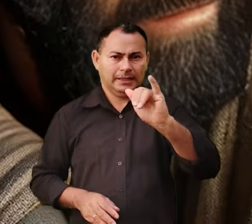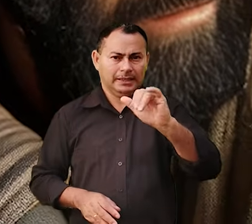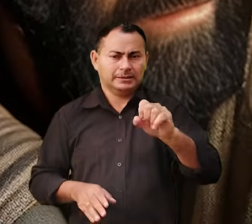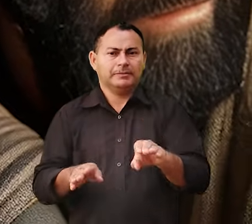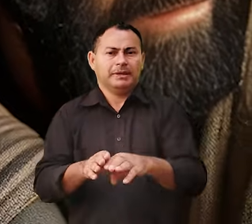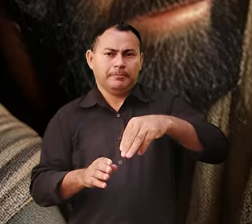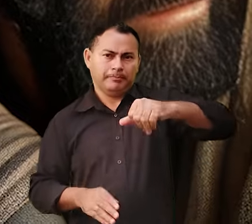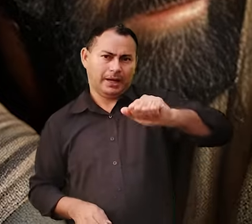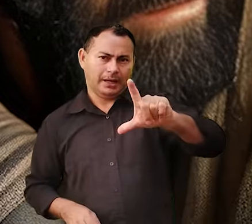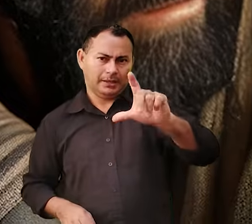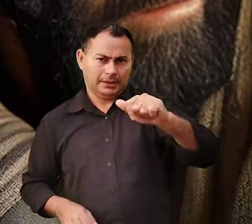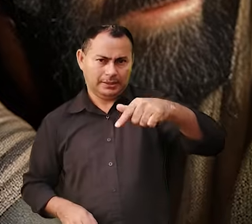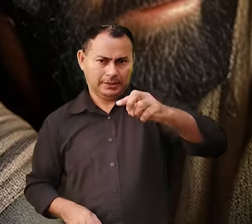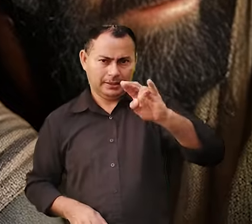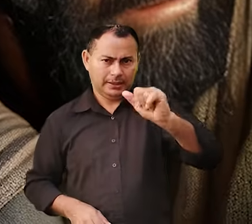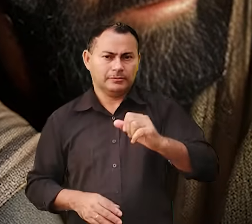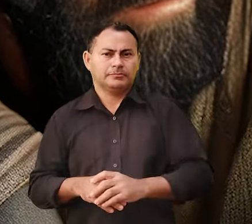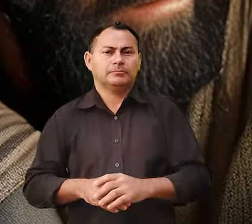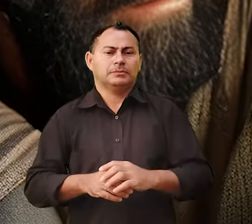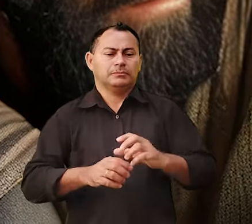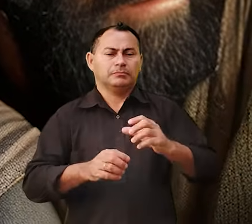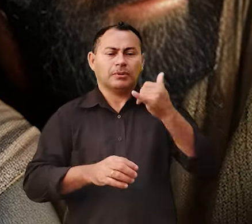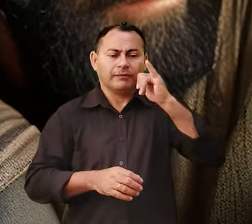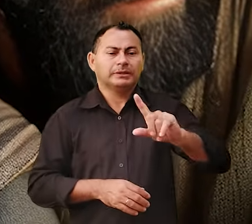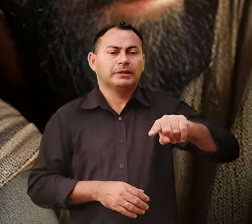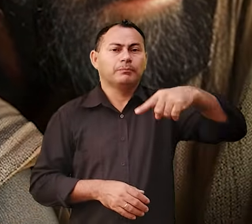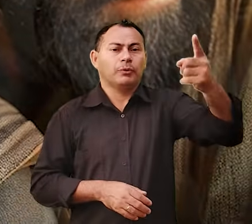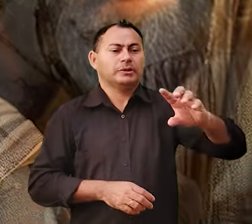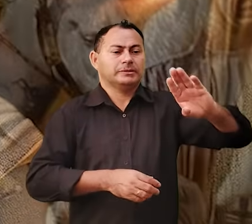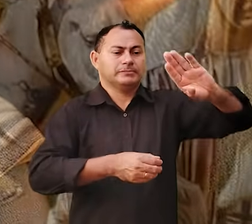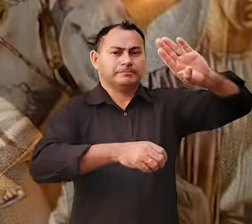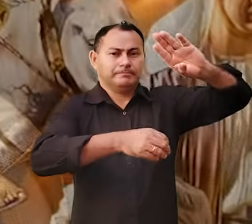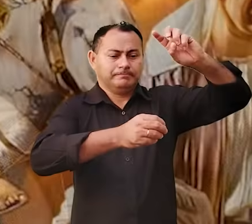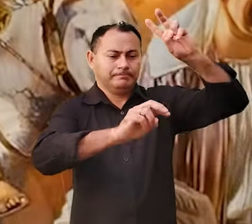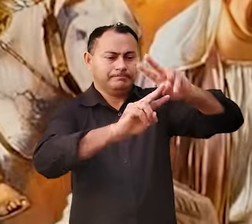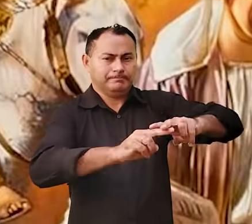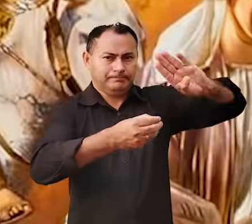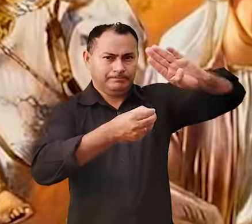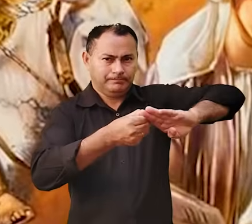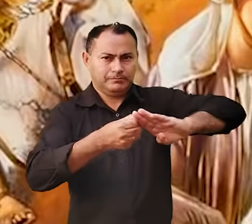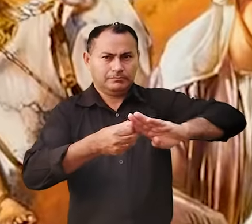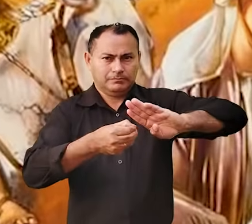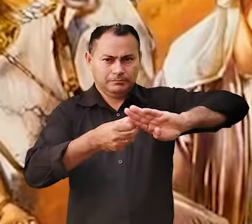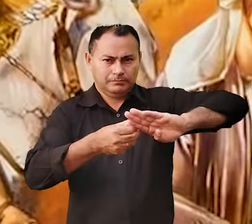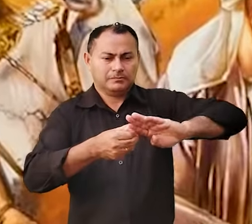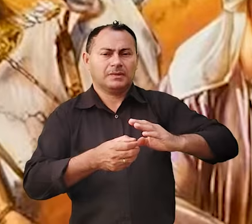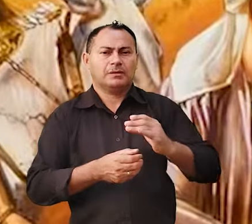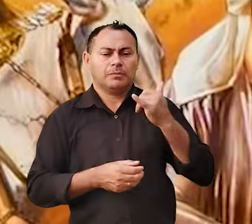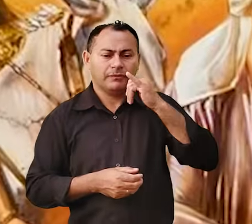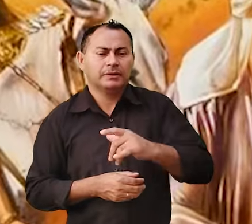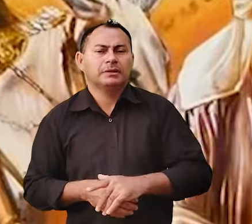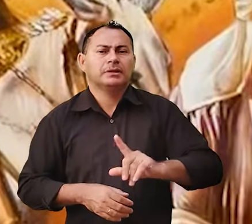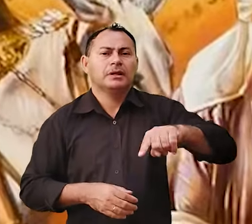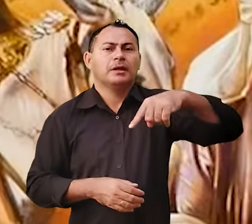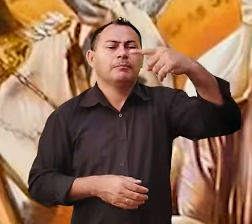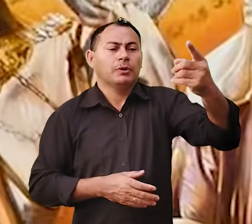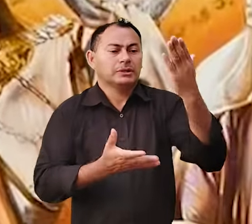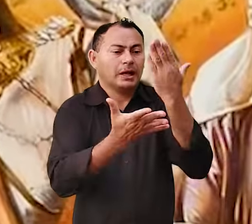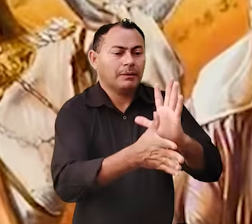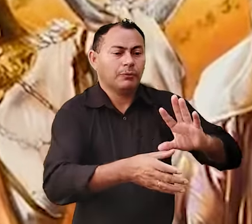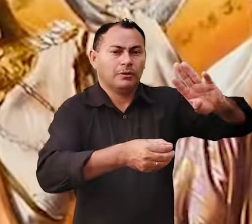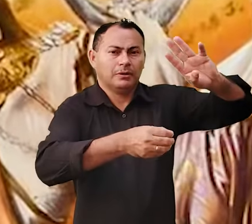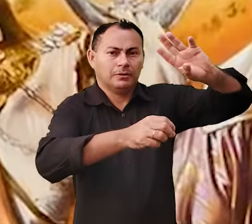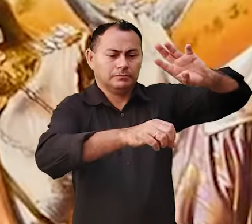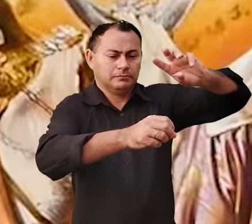Malaquias, são profetas do pós-exílio. Eles são profetas que surgem depois do exílio